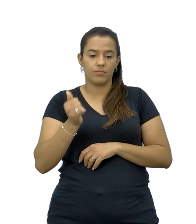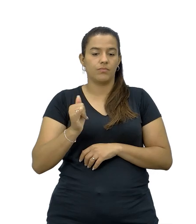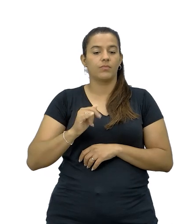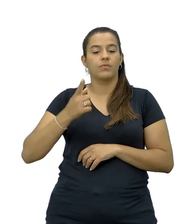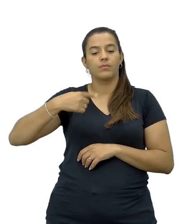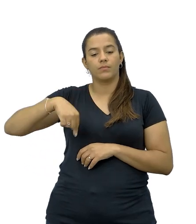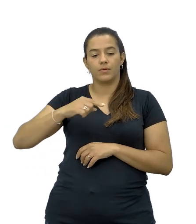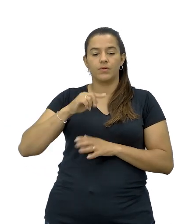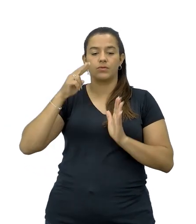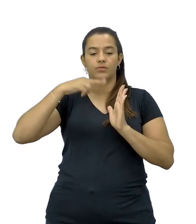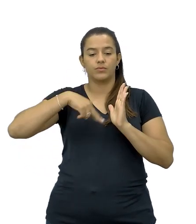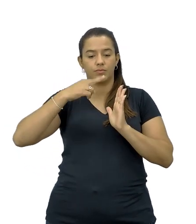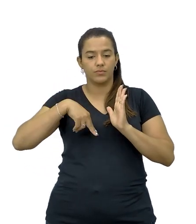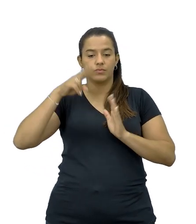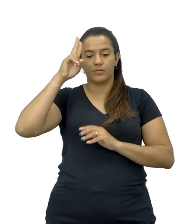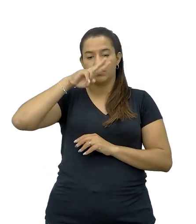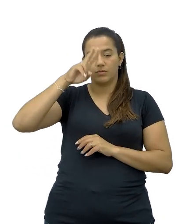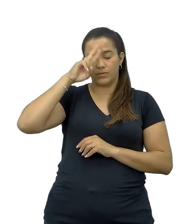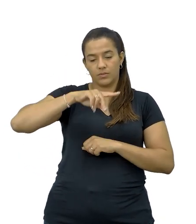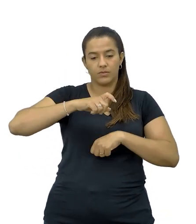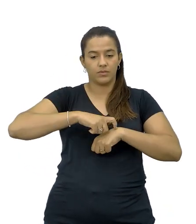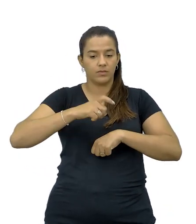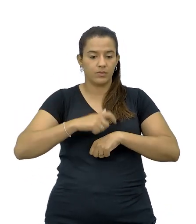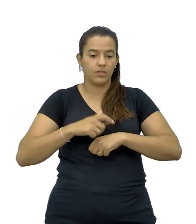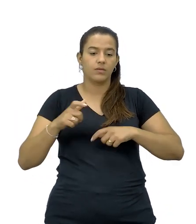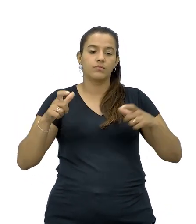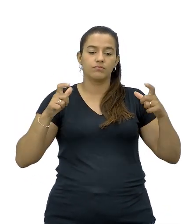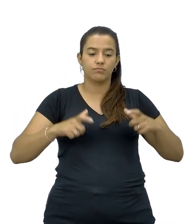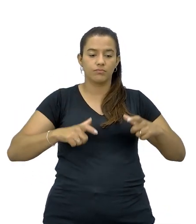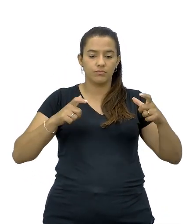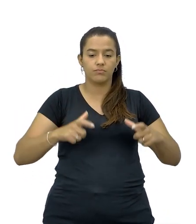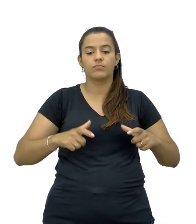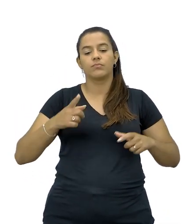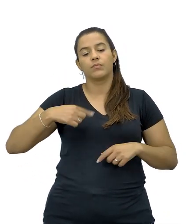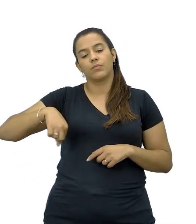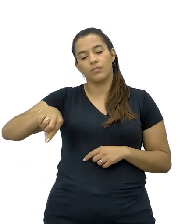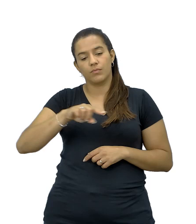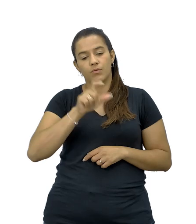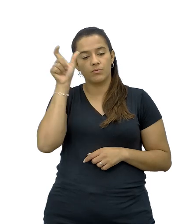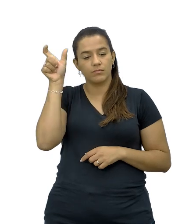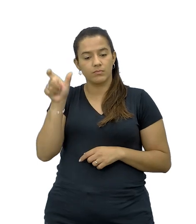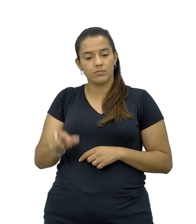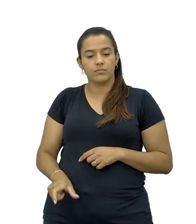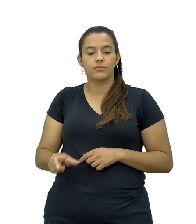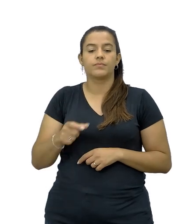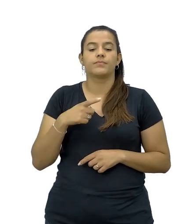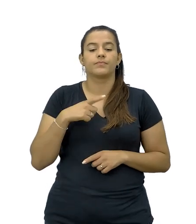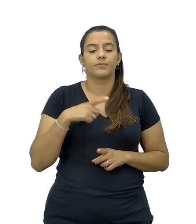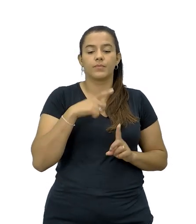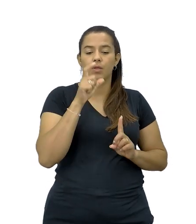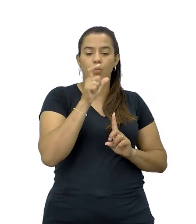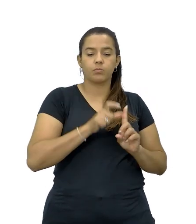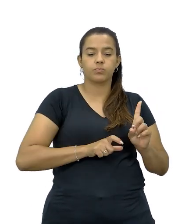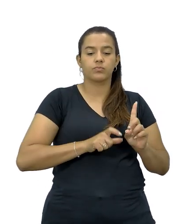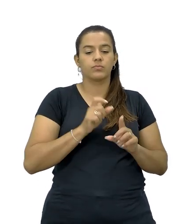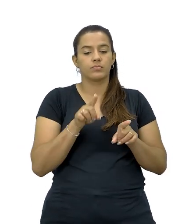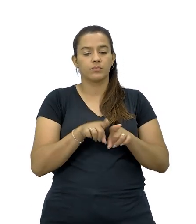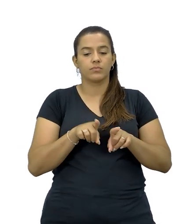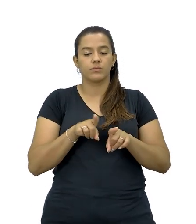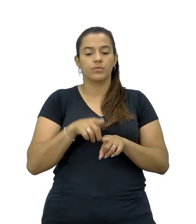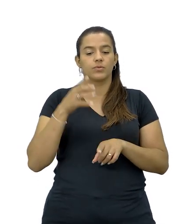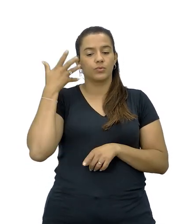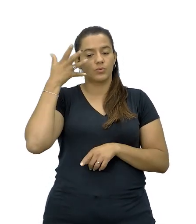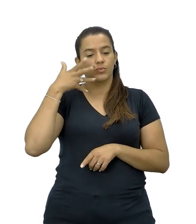como enredo, tempo, espaço, personagens, narrador e a construção do discurso indireto e